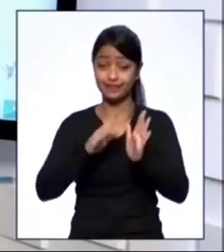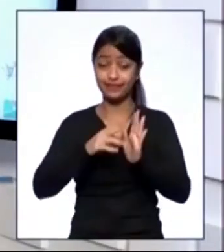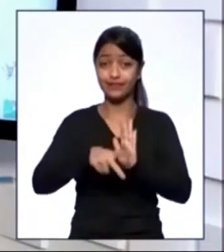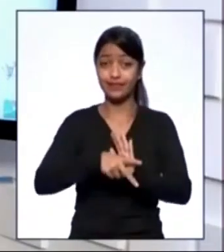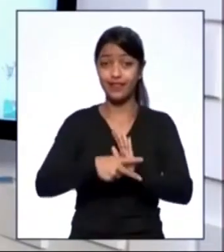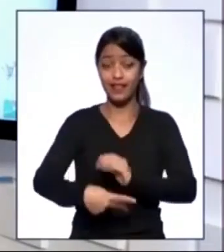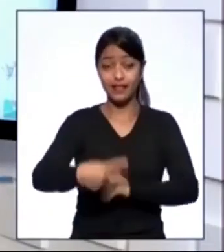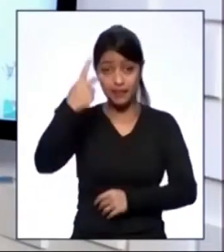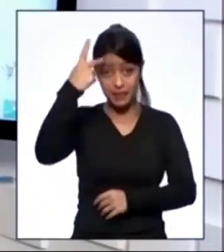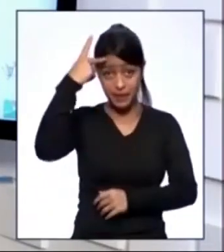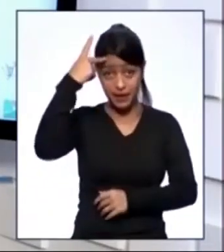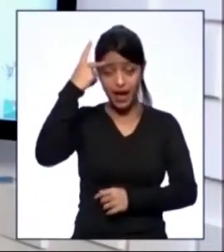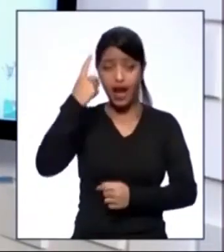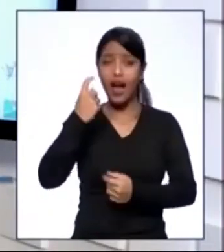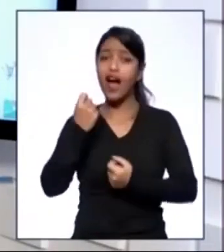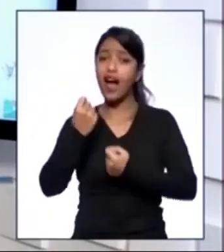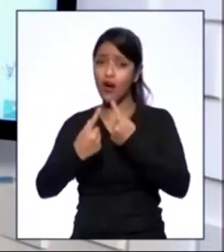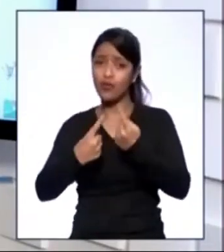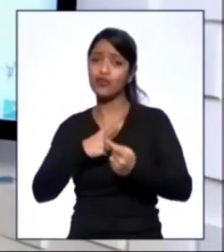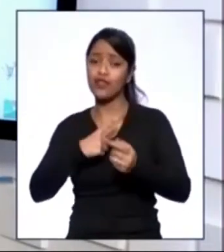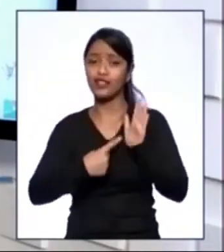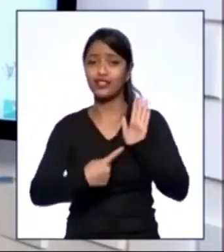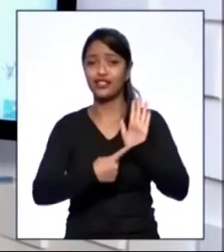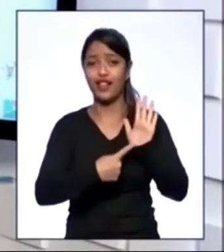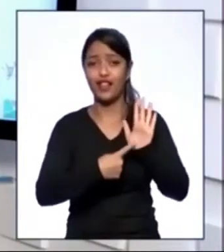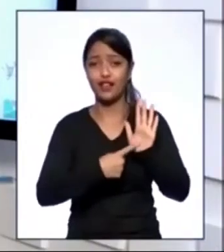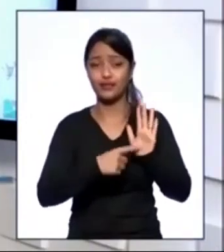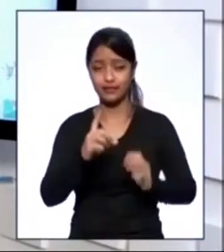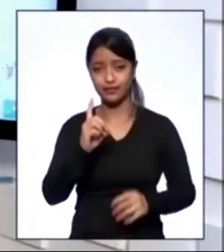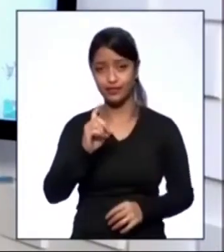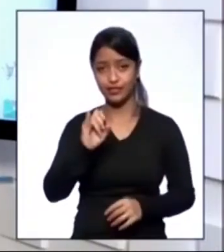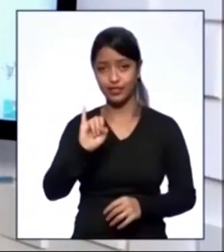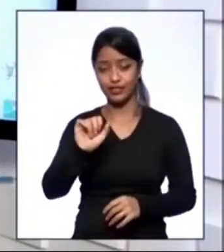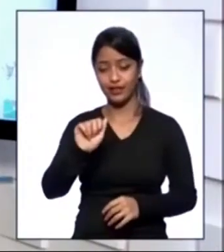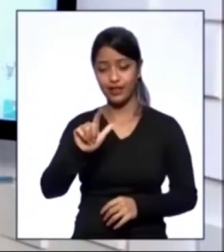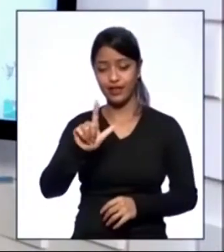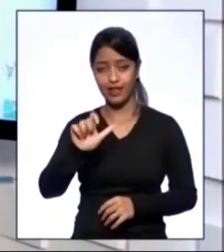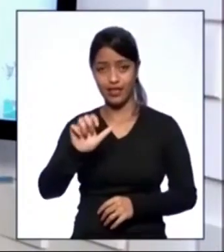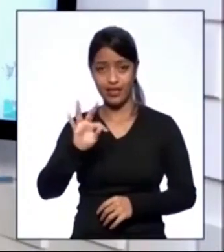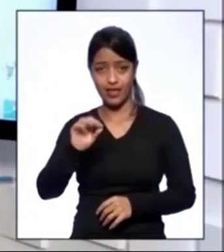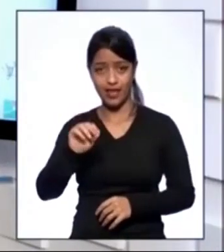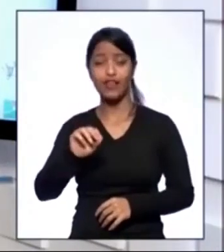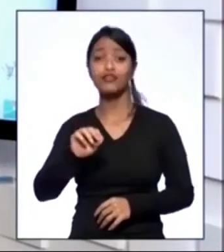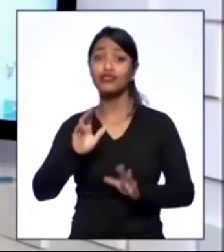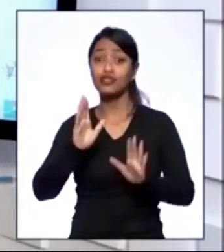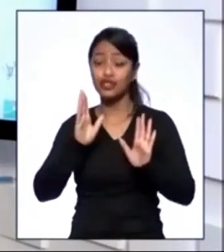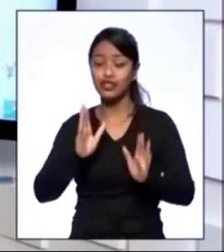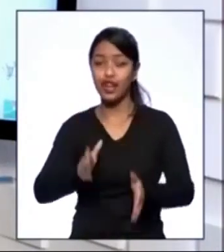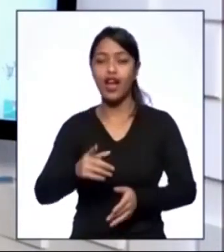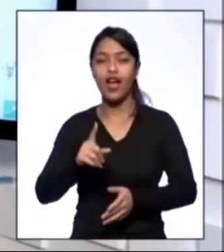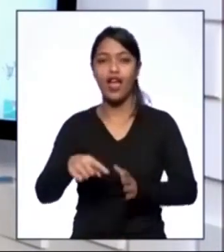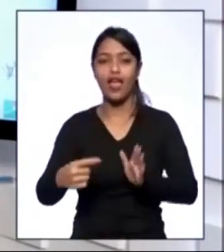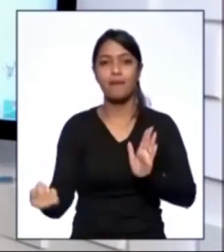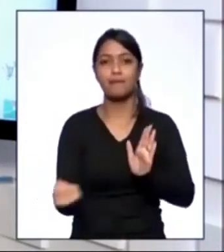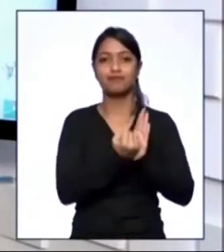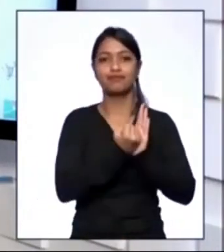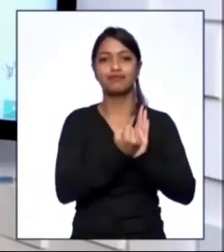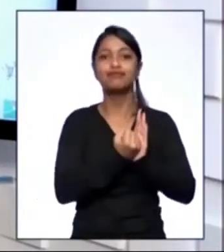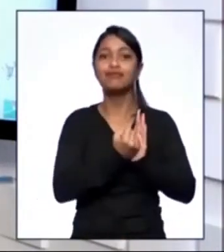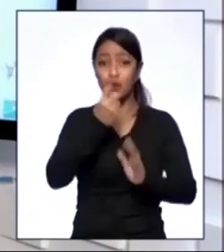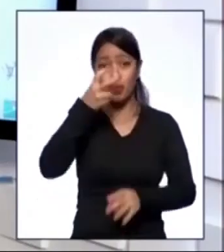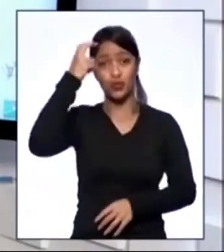dialetos que já foram considerados e são considerados patrimônios, né, culturais da cidade. Então, quando você